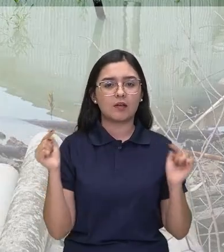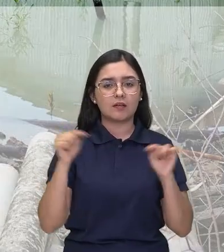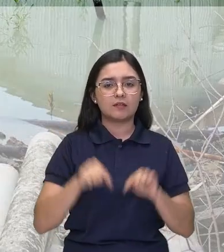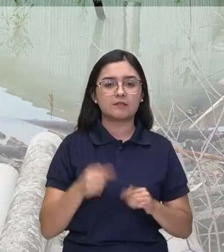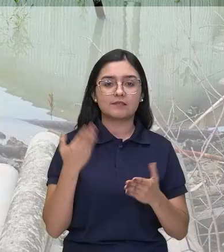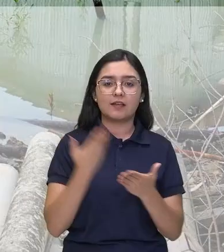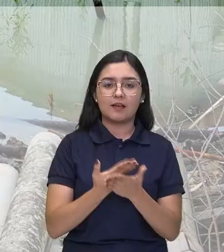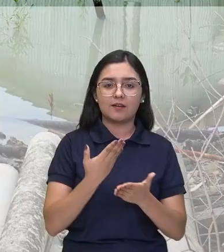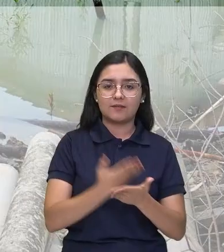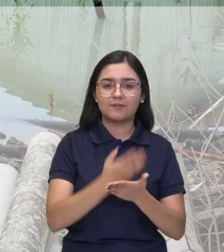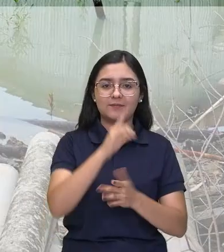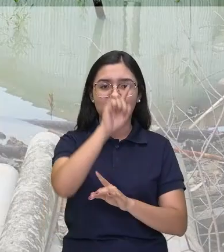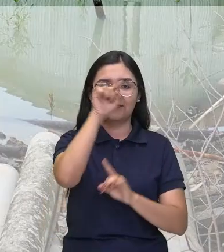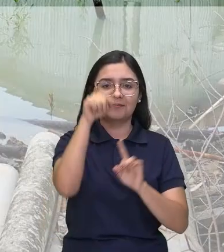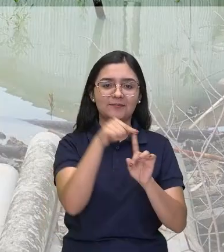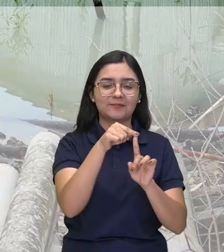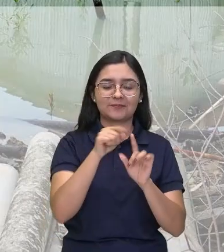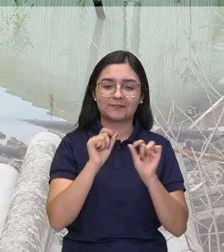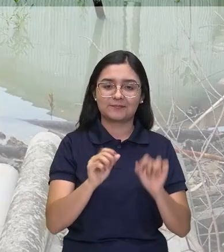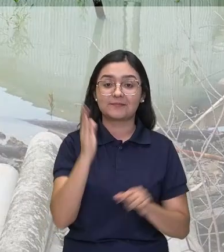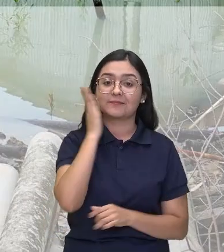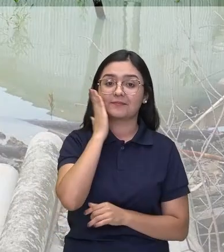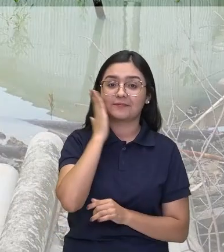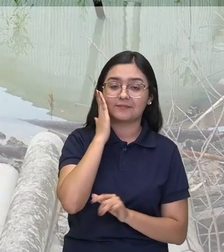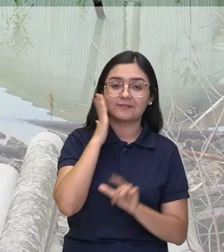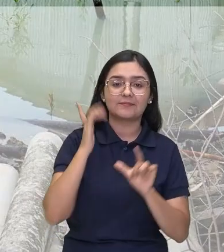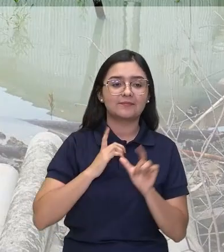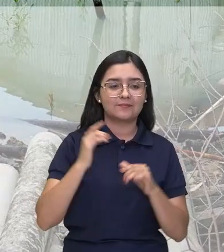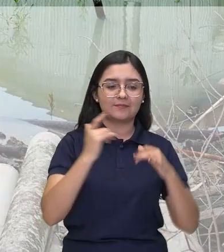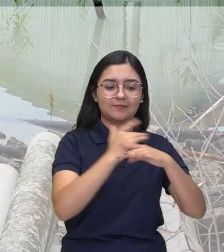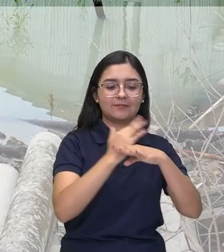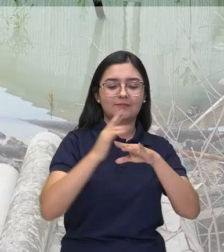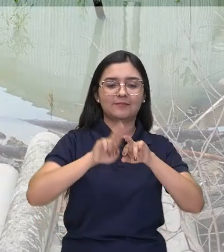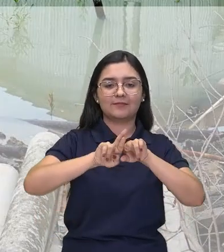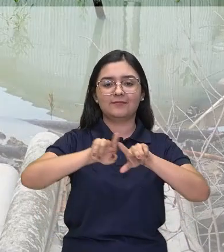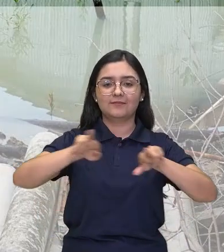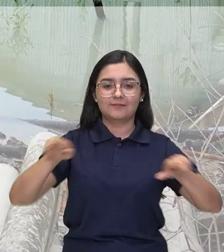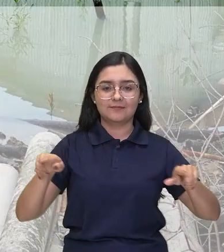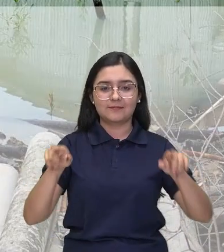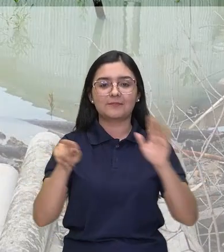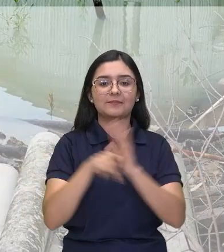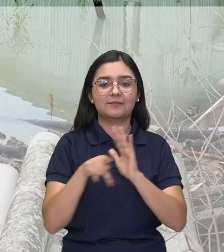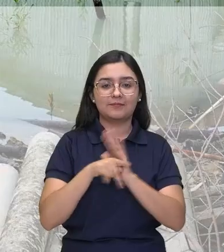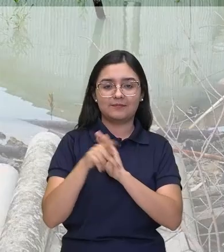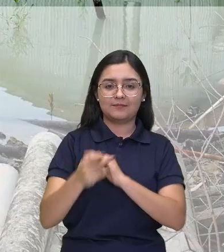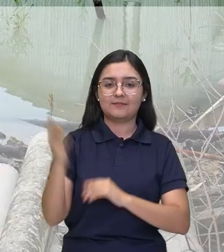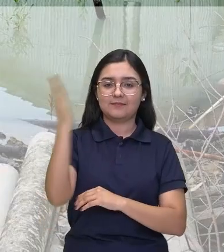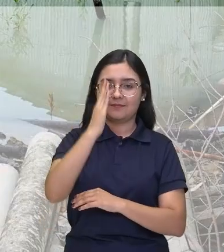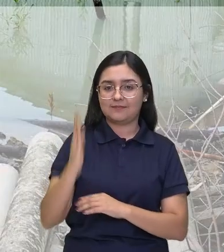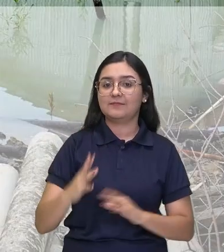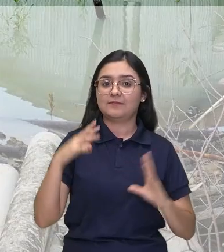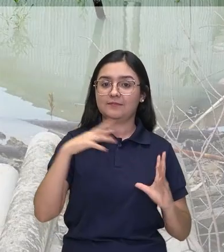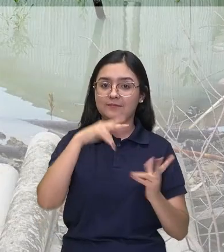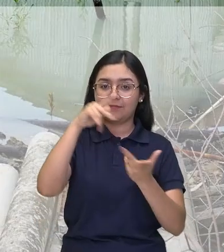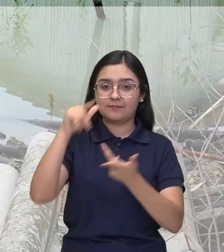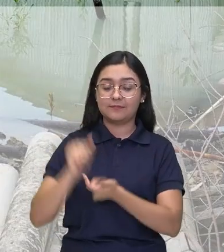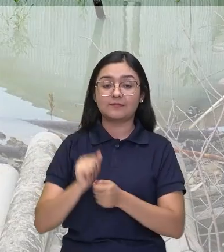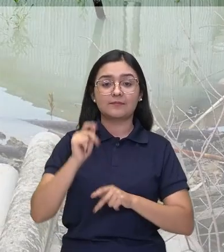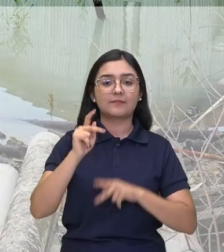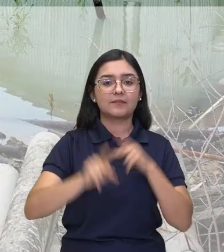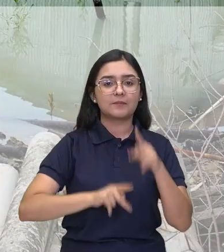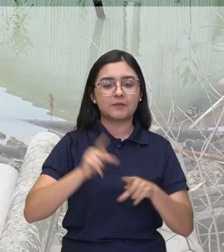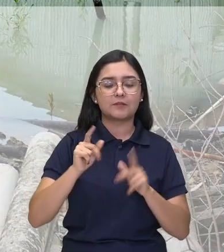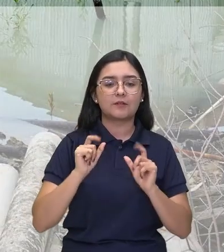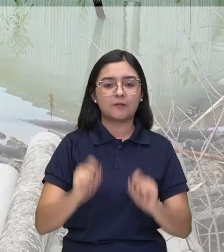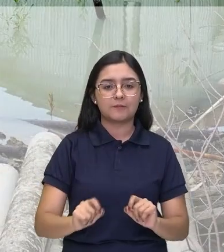né, pessoal? A gente sabe que nas cidades, nas diversas cidades aí do Brasil, do mundo todo, as pessoas não vivem